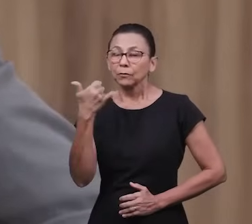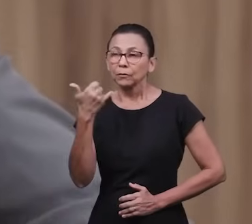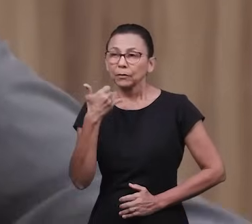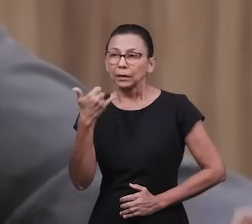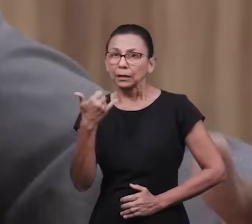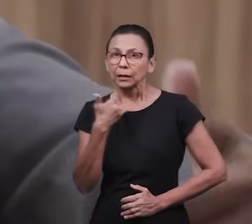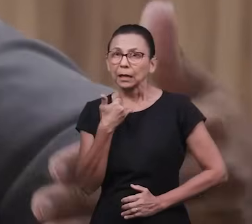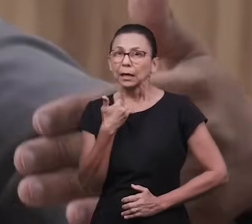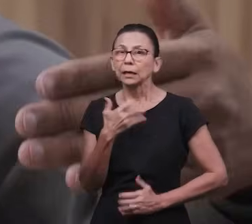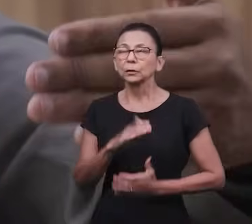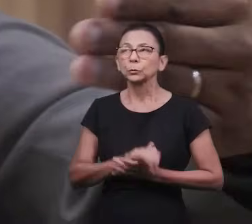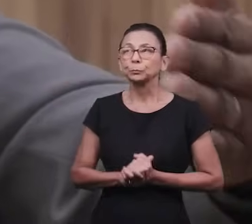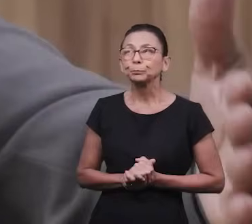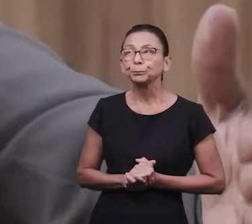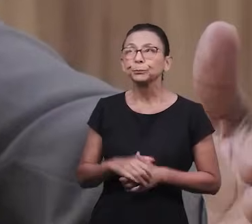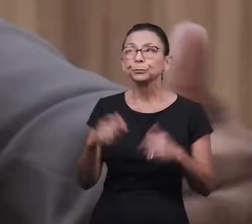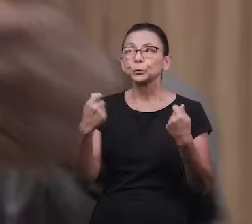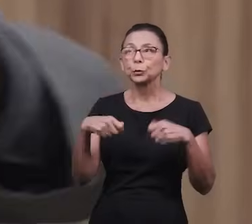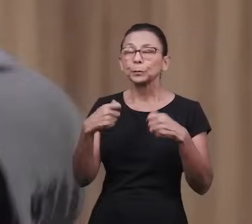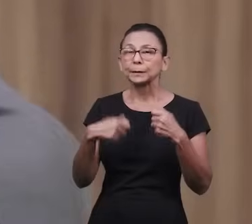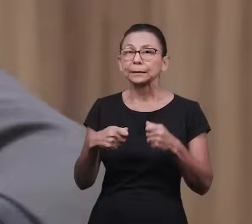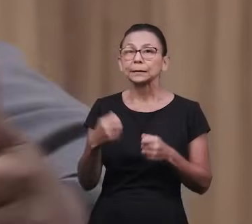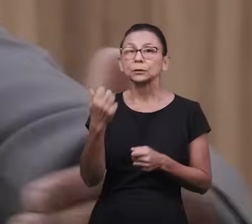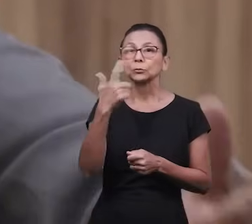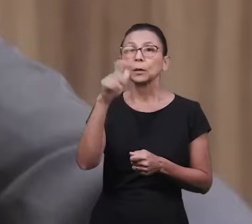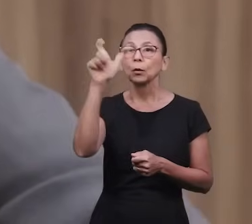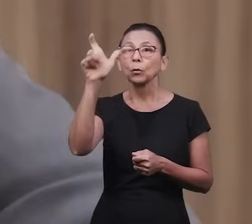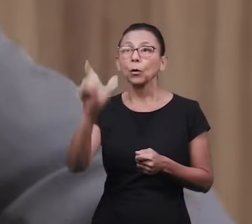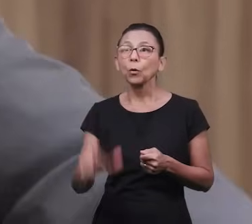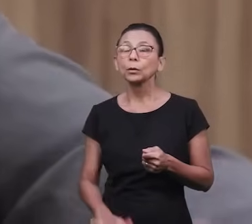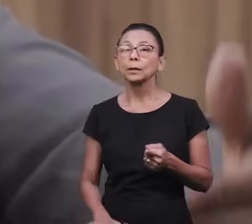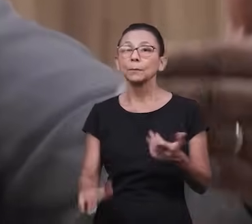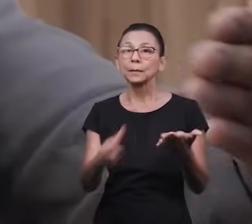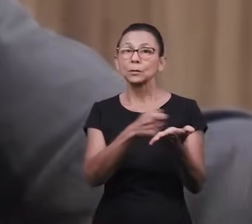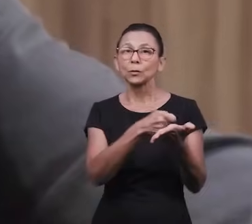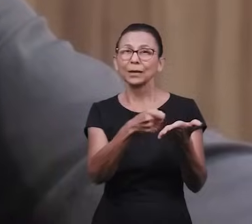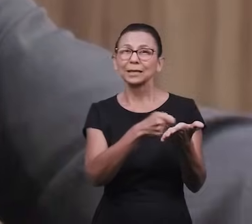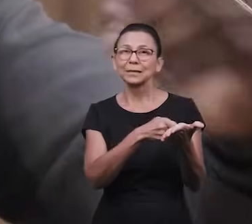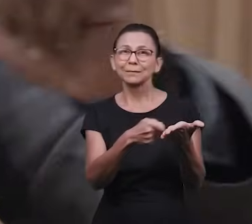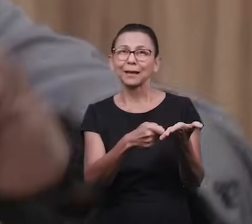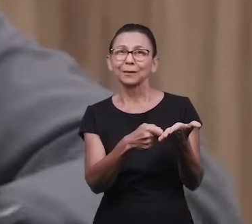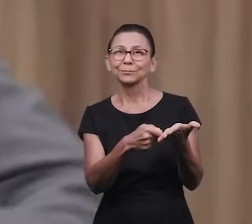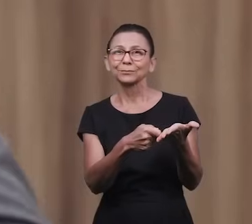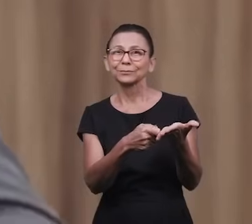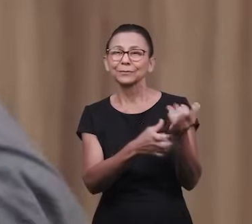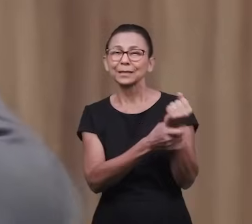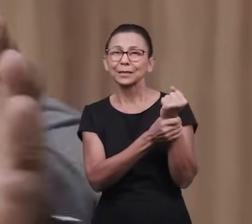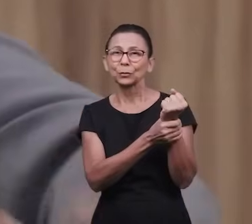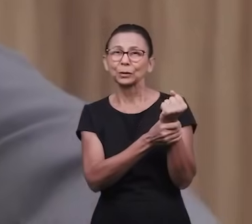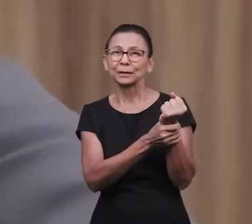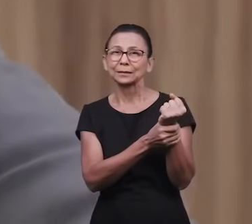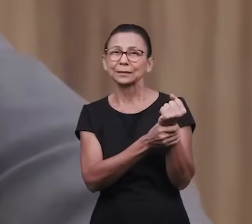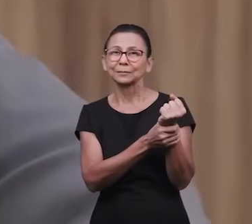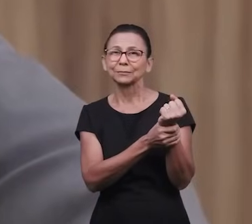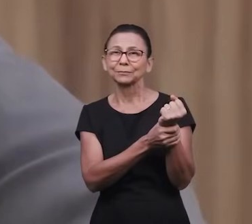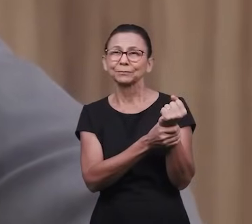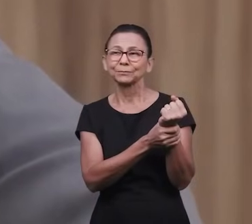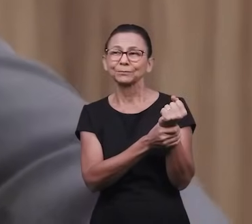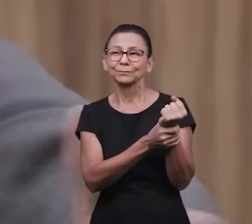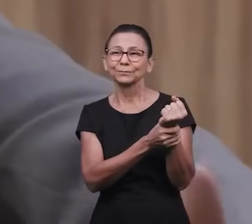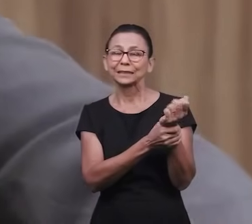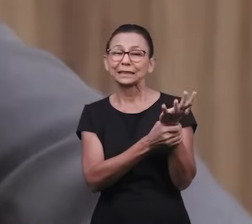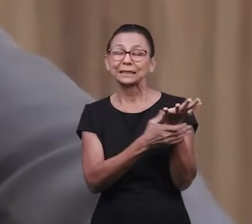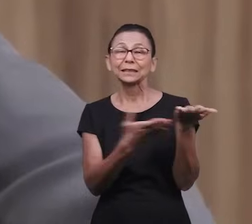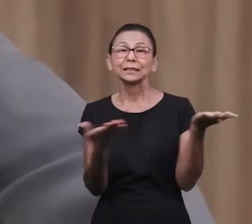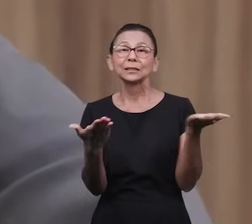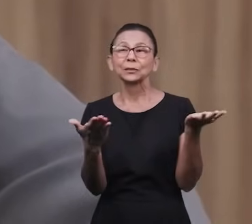eu tenho que ter um avalista para me ajudar a fazer a matrícula. Eu